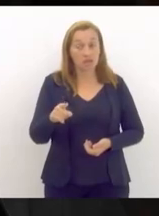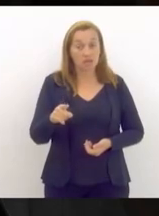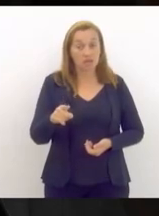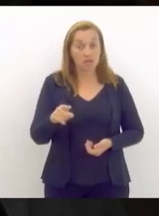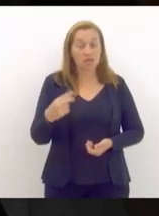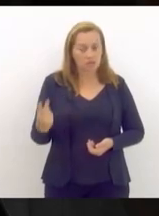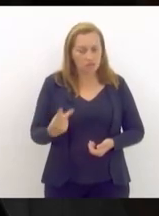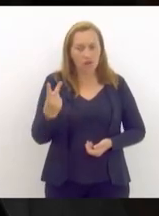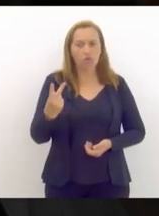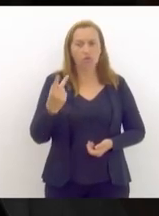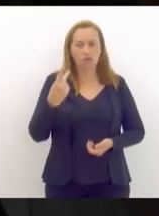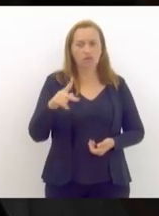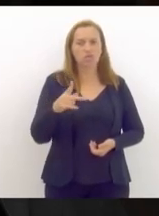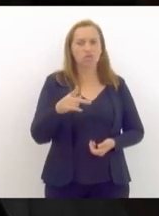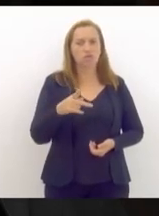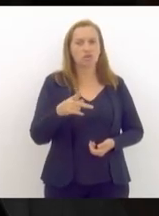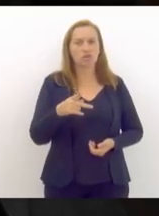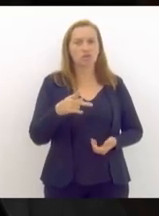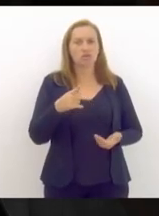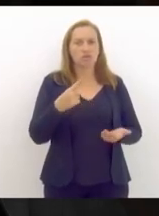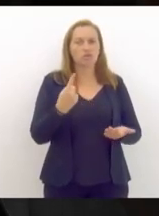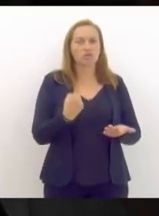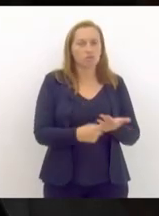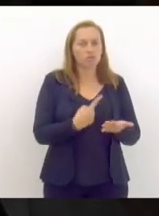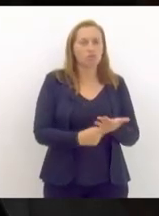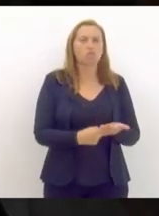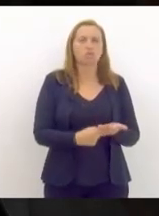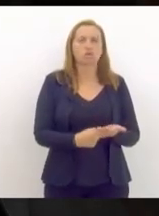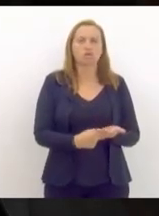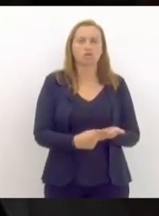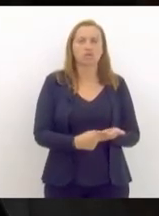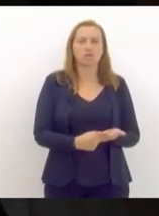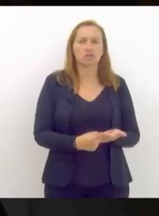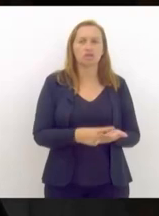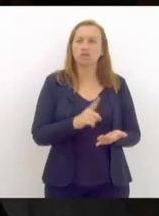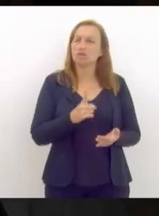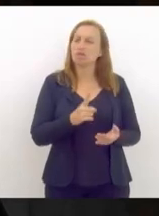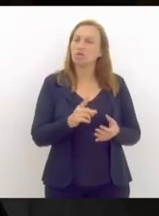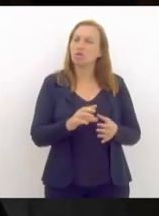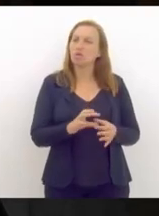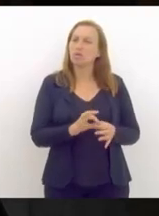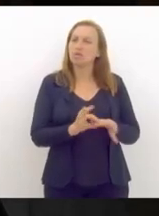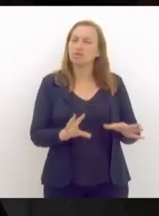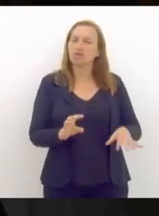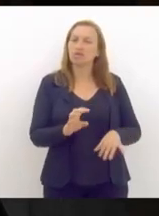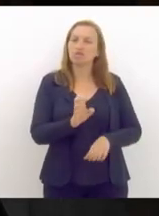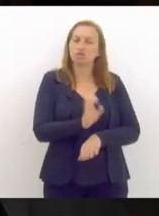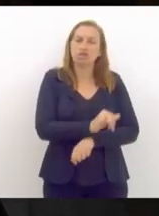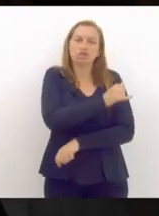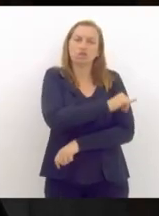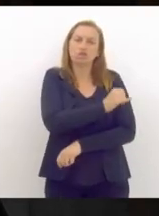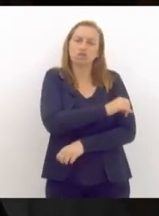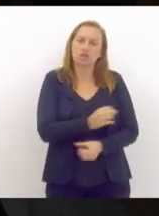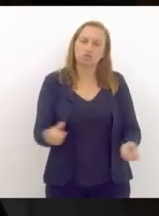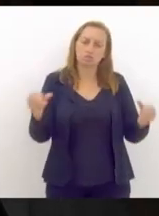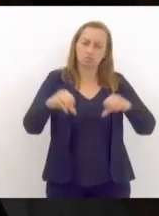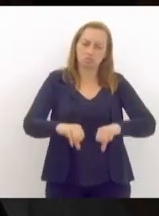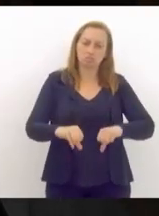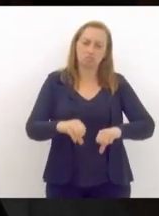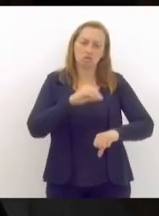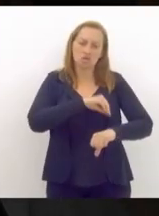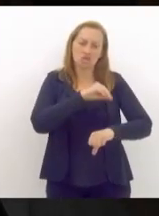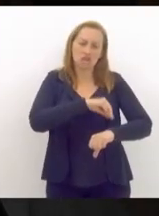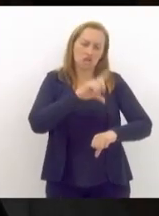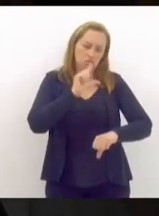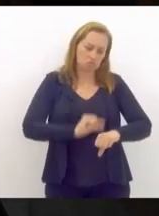e não deixe os servidores do Estado do Rio de Janeiro no péssimo lugar de serem os servidores que recebem salários mais baixos